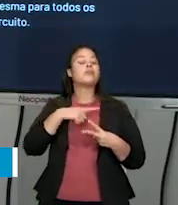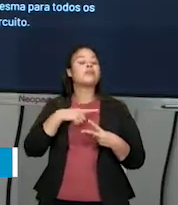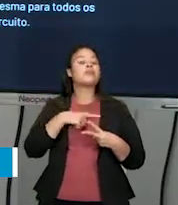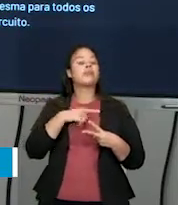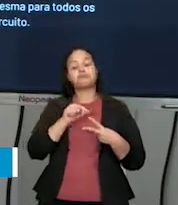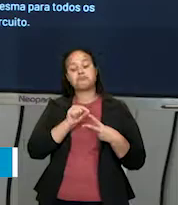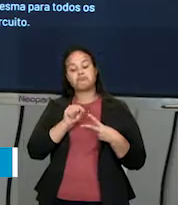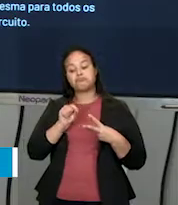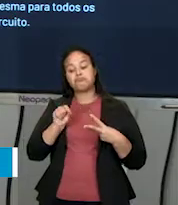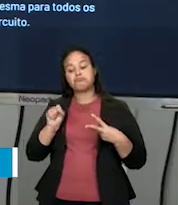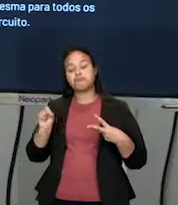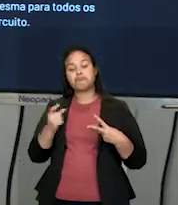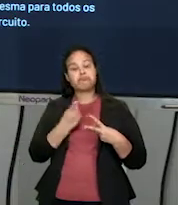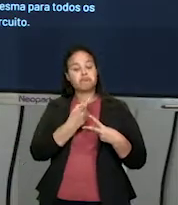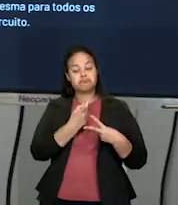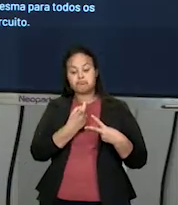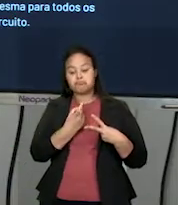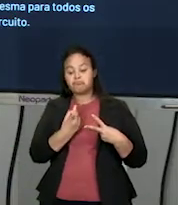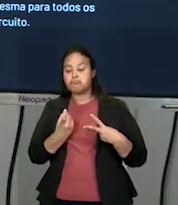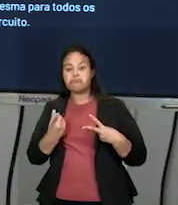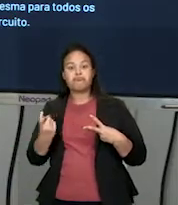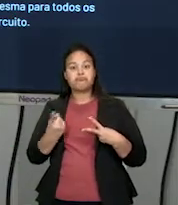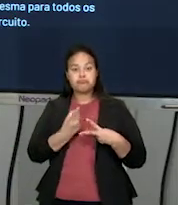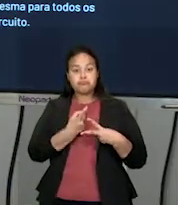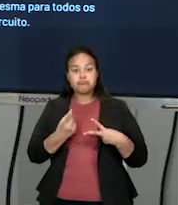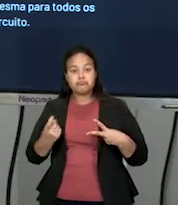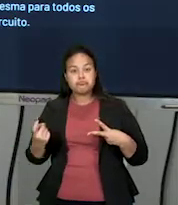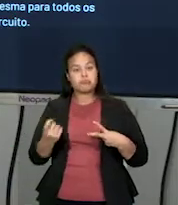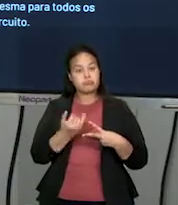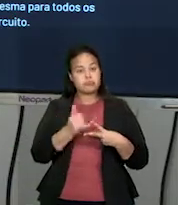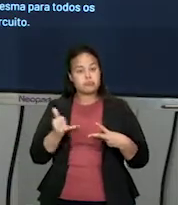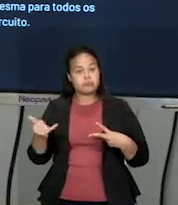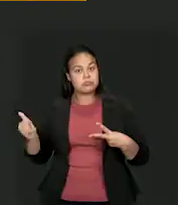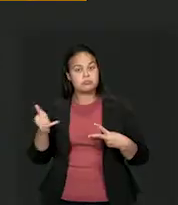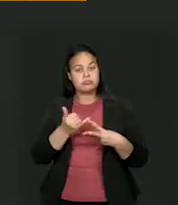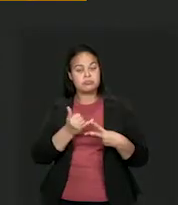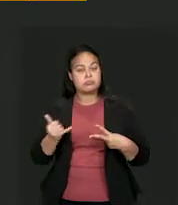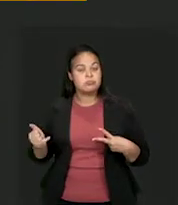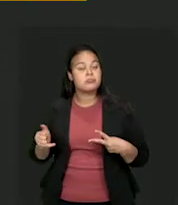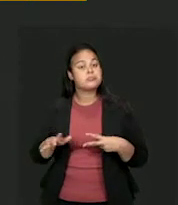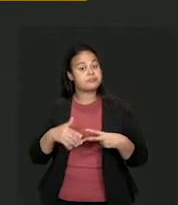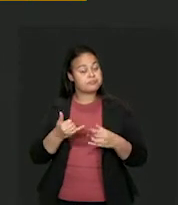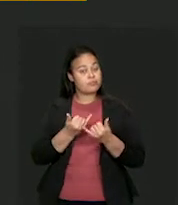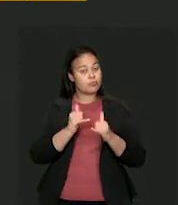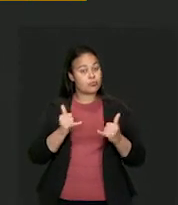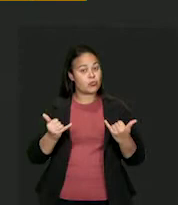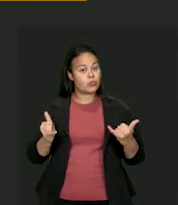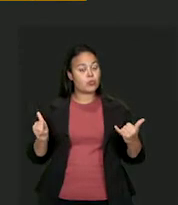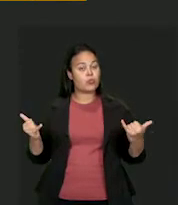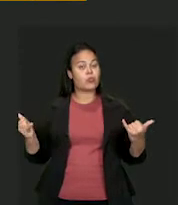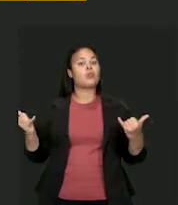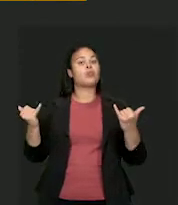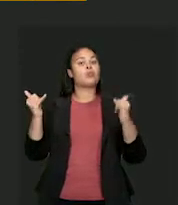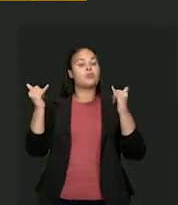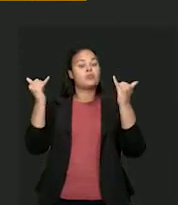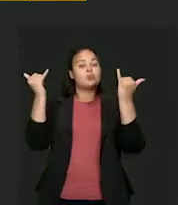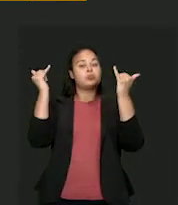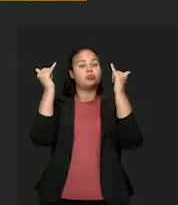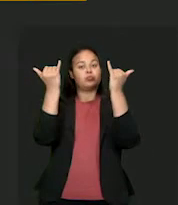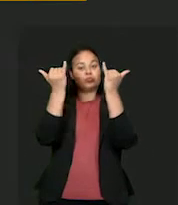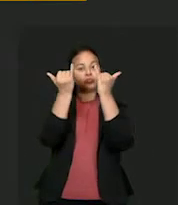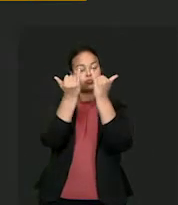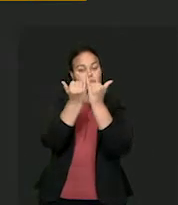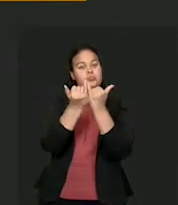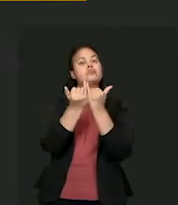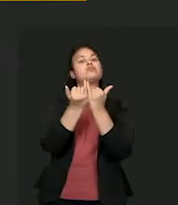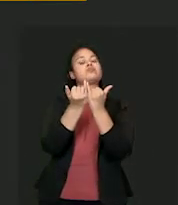um caminho a ser percorrido pela corrente elétrica. Então, a corrente elétrica, ela entra numa extremidade e